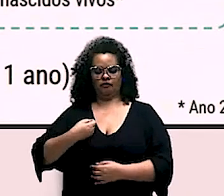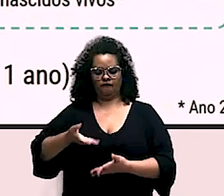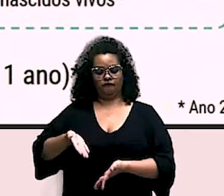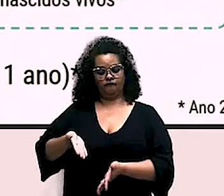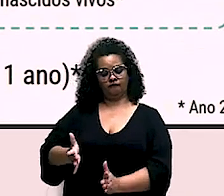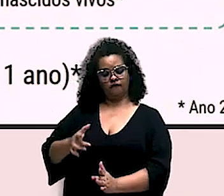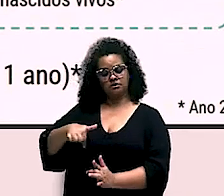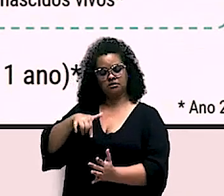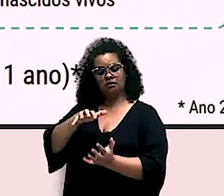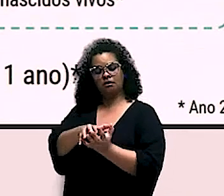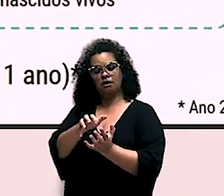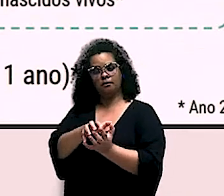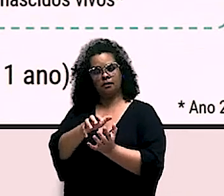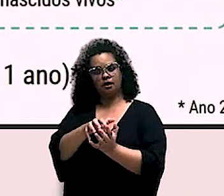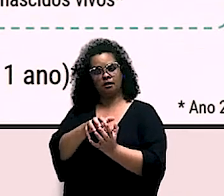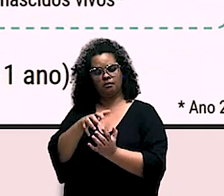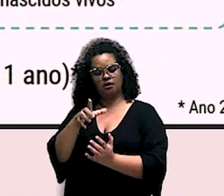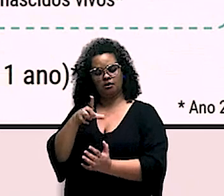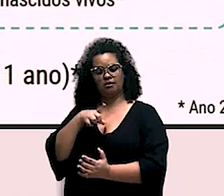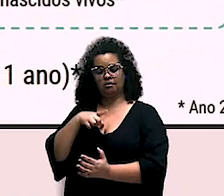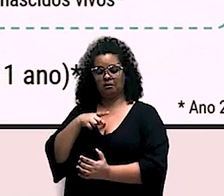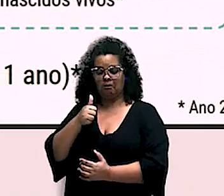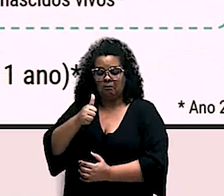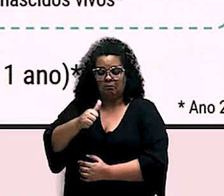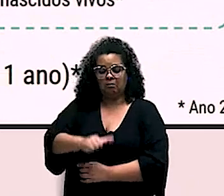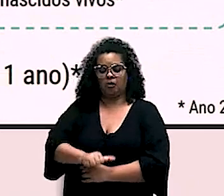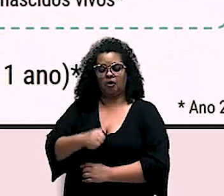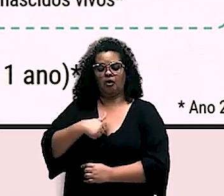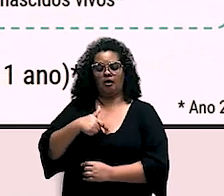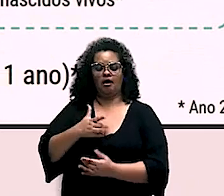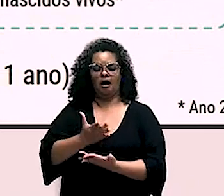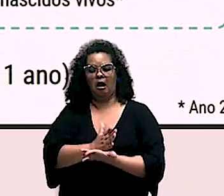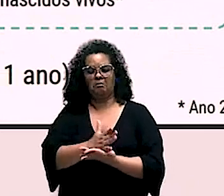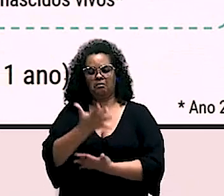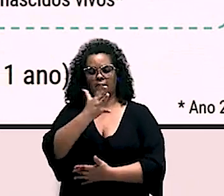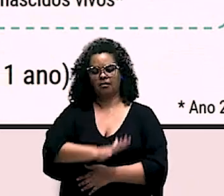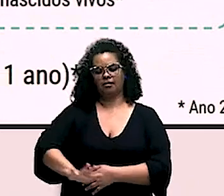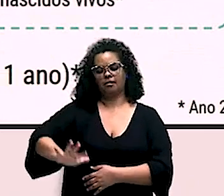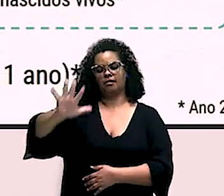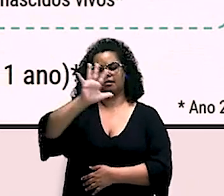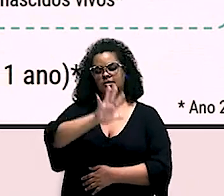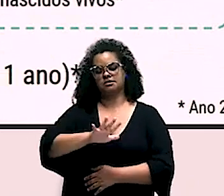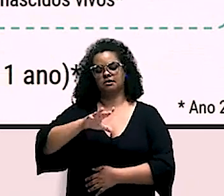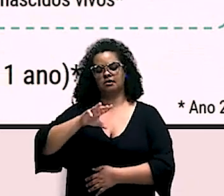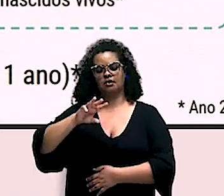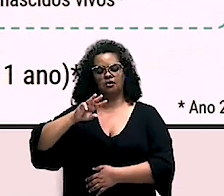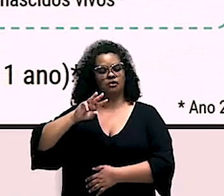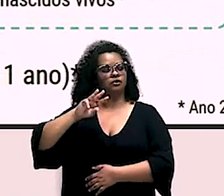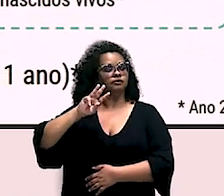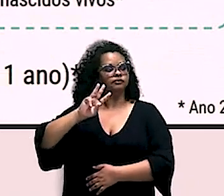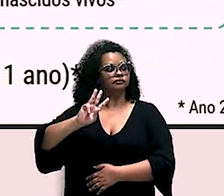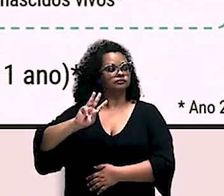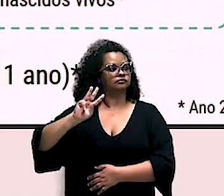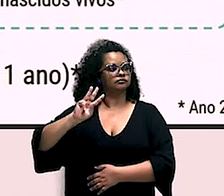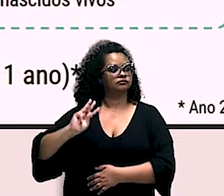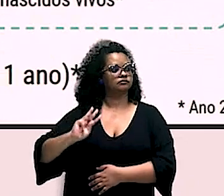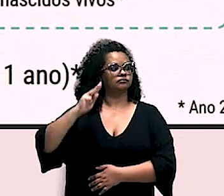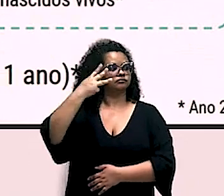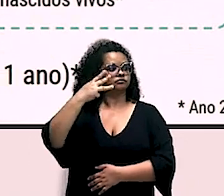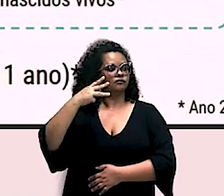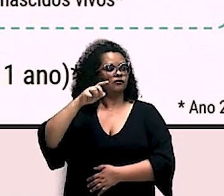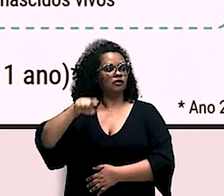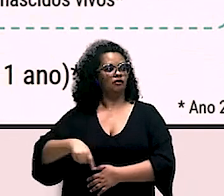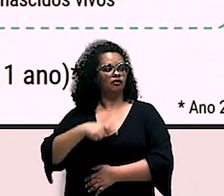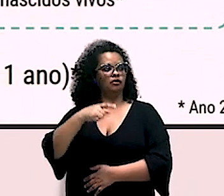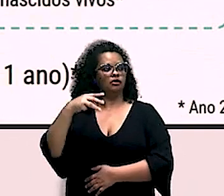e Pernambuco está até um pouquinho pior do que a média nacional, né? 13,27 mortes por 1.000 nascidos vivos. Tá?